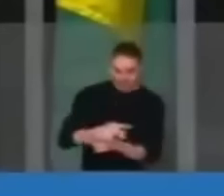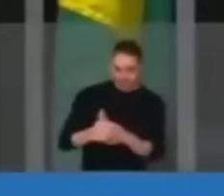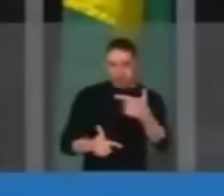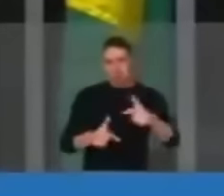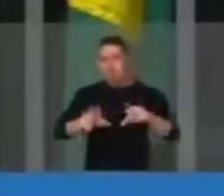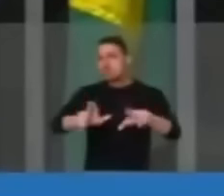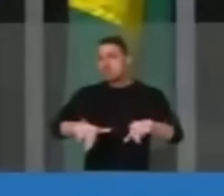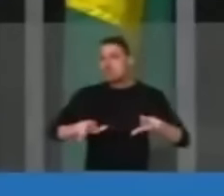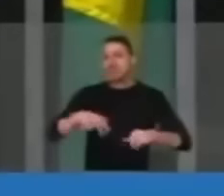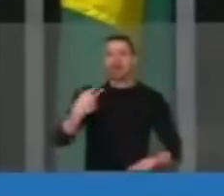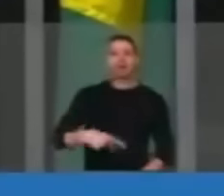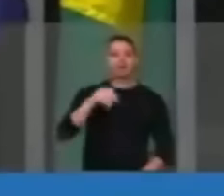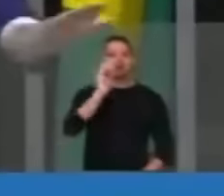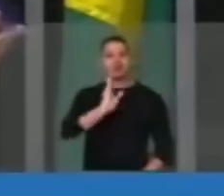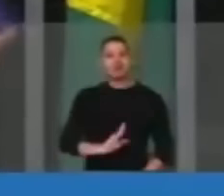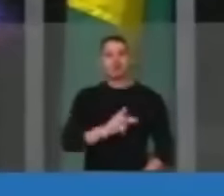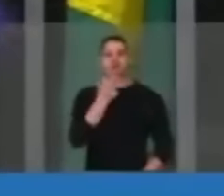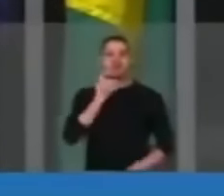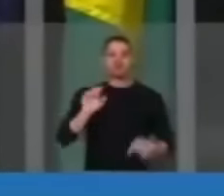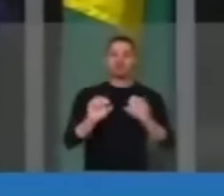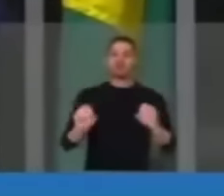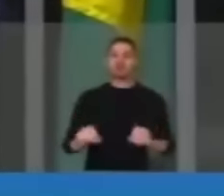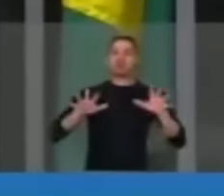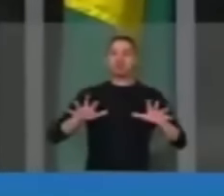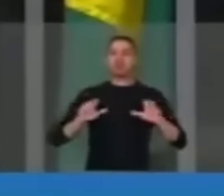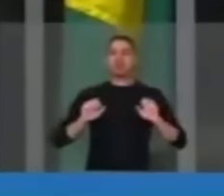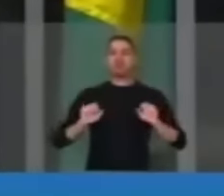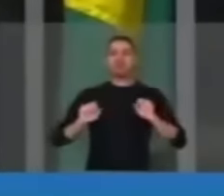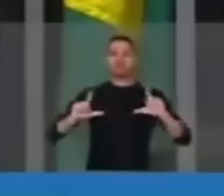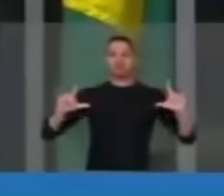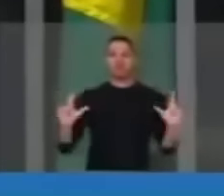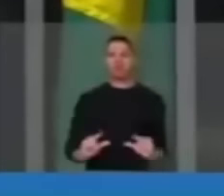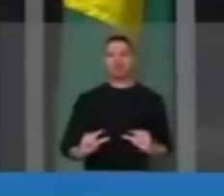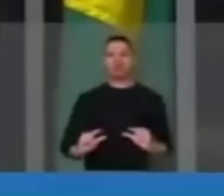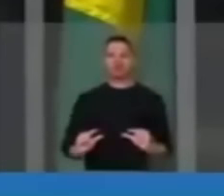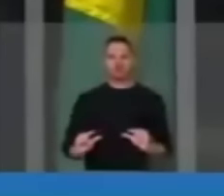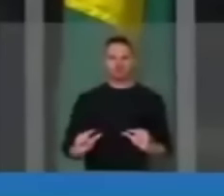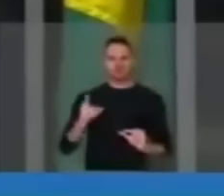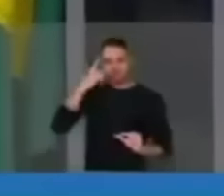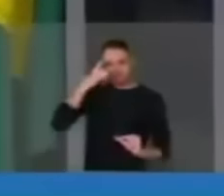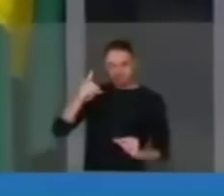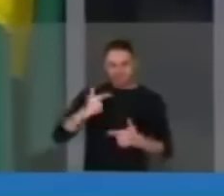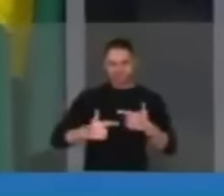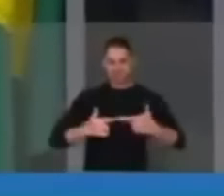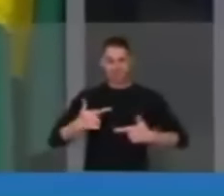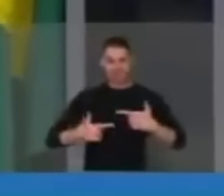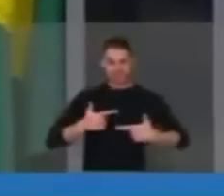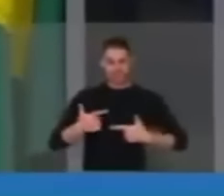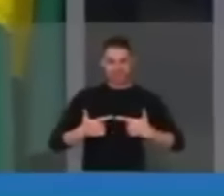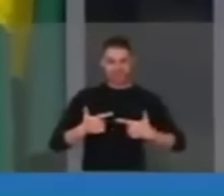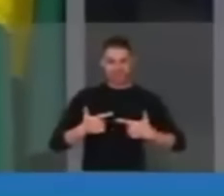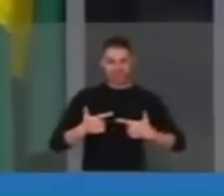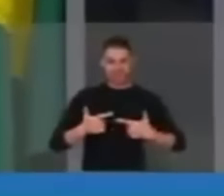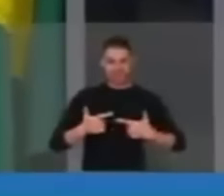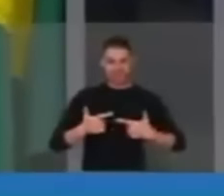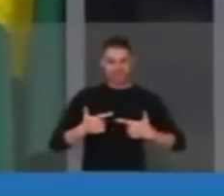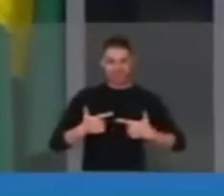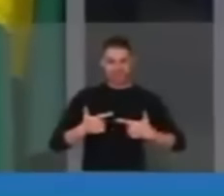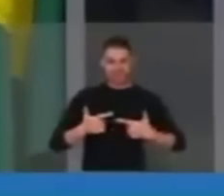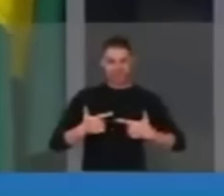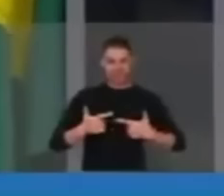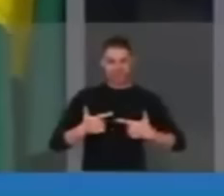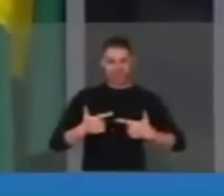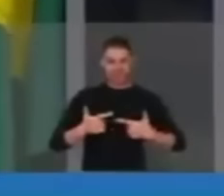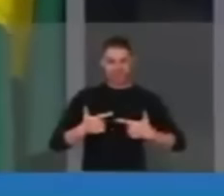Brasil dizer que, de forma mágica, pode se diminuir ele gerou muito emprego. Os dias de trabalho e manter a mesma...